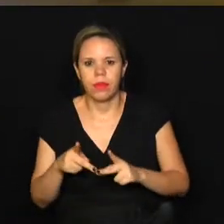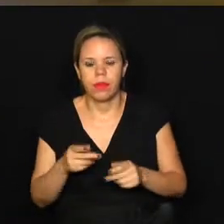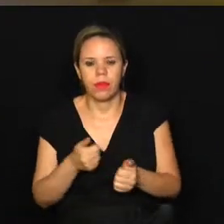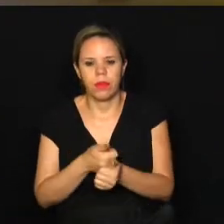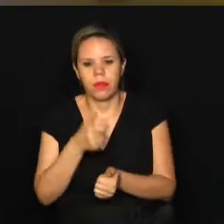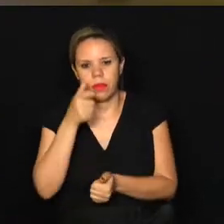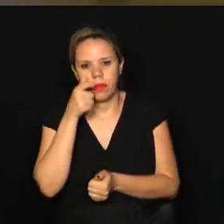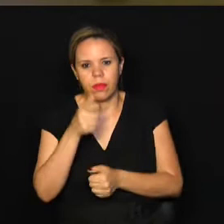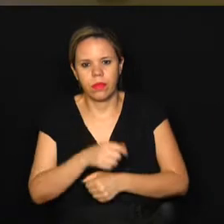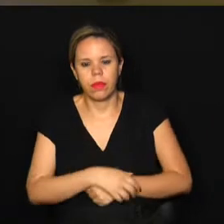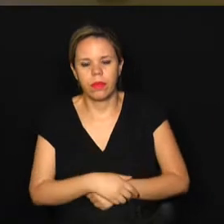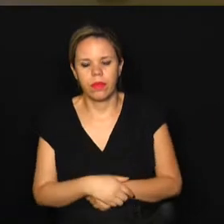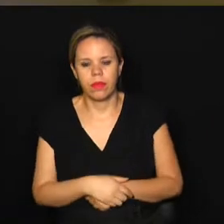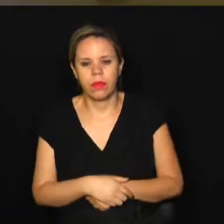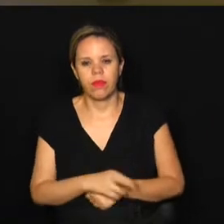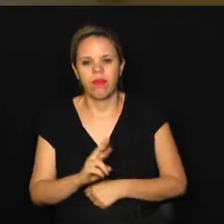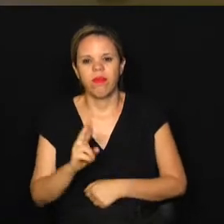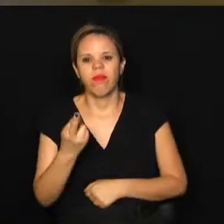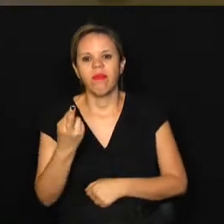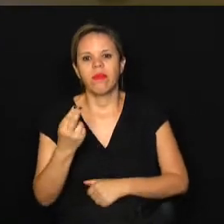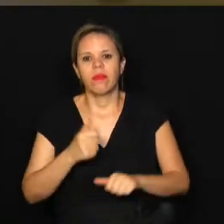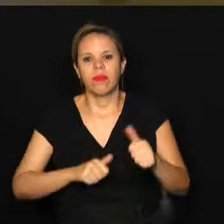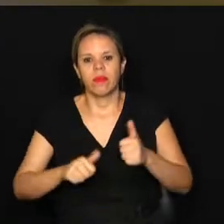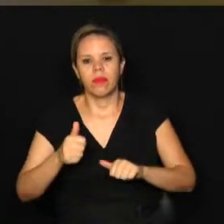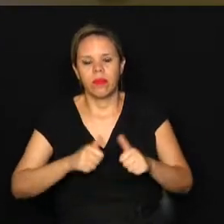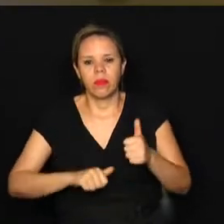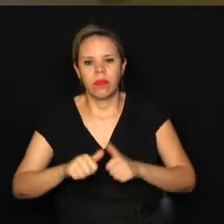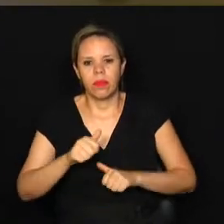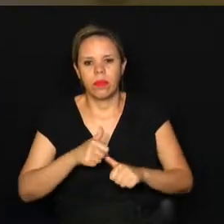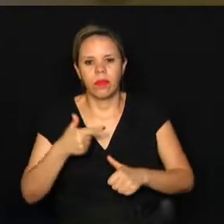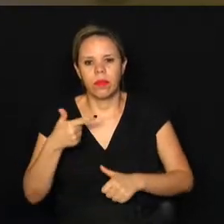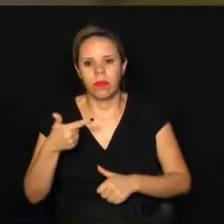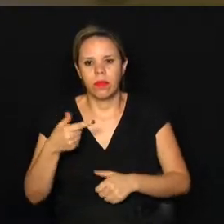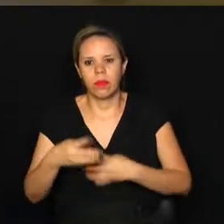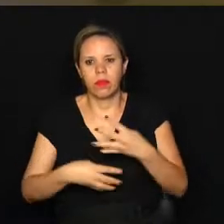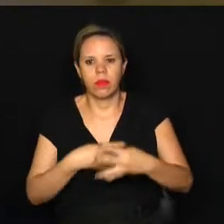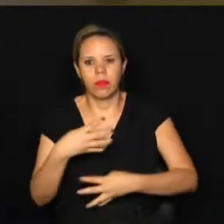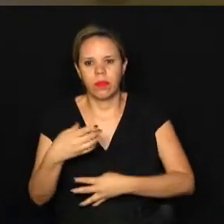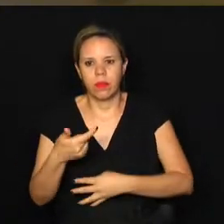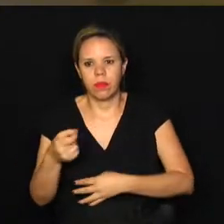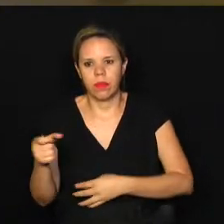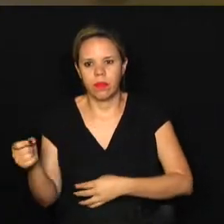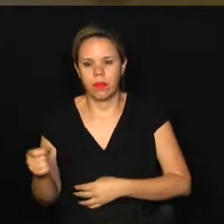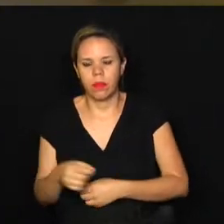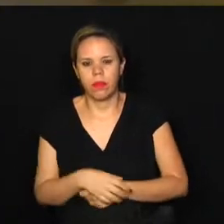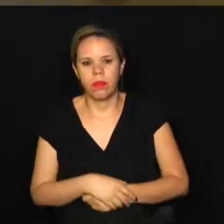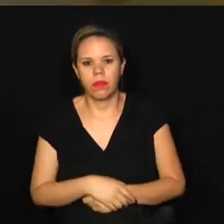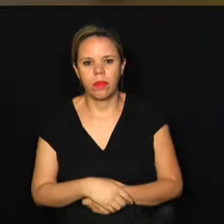acompanhar os resultados fiscais desse segundo quadrimestre de 2020.